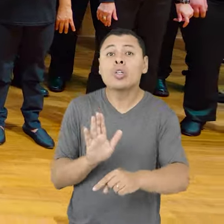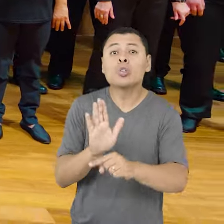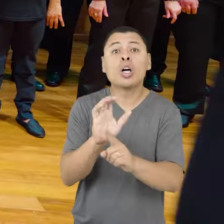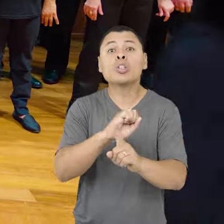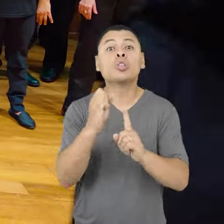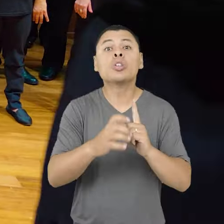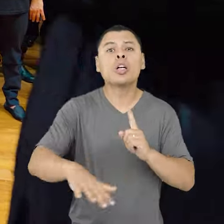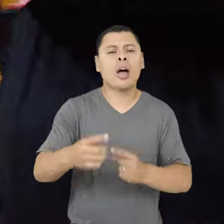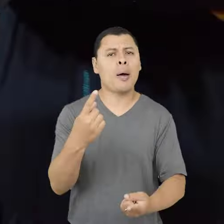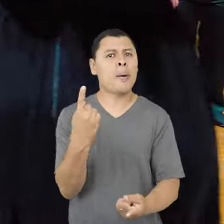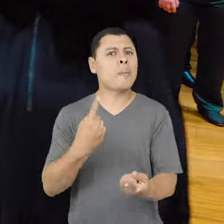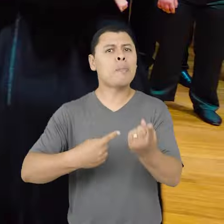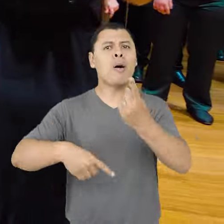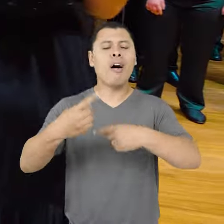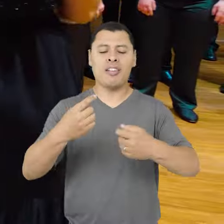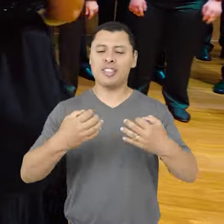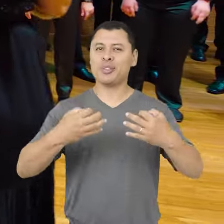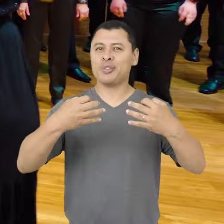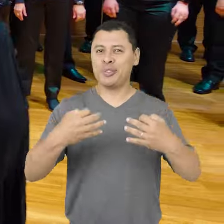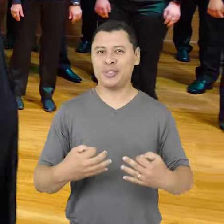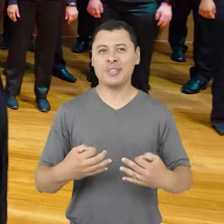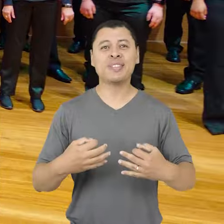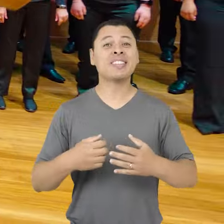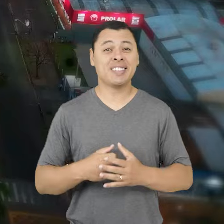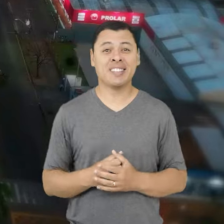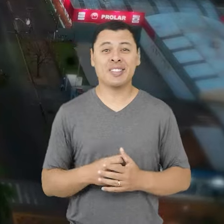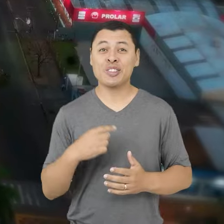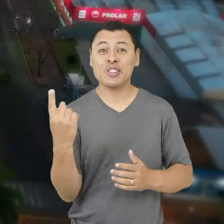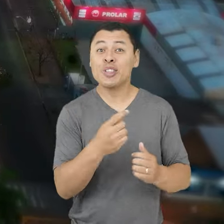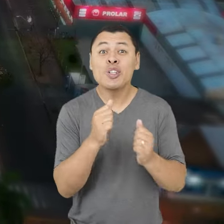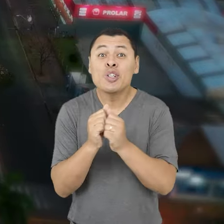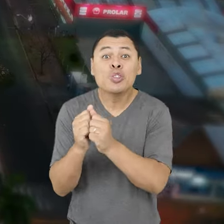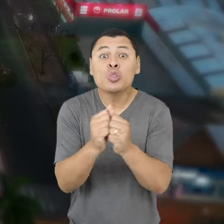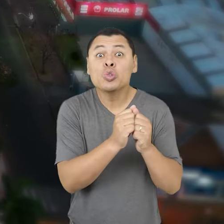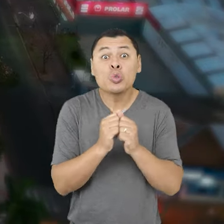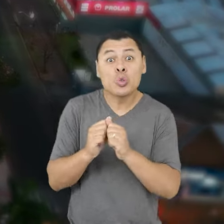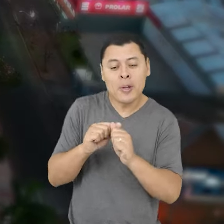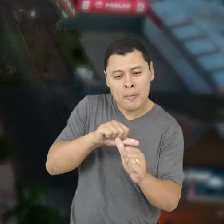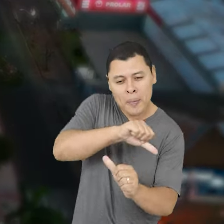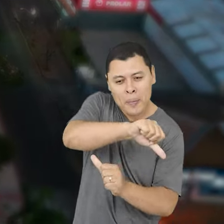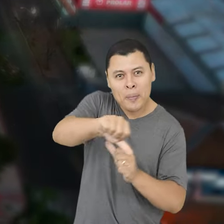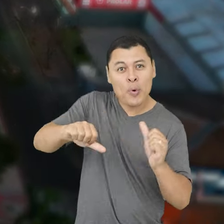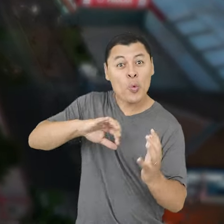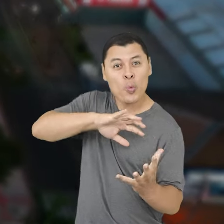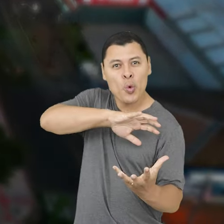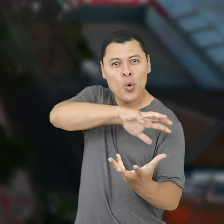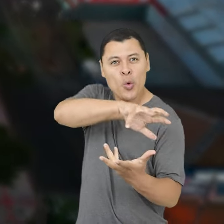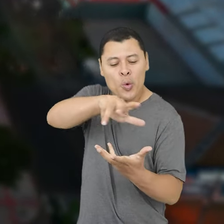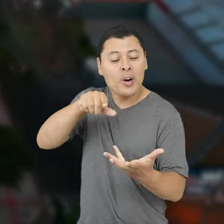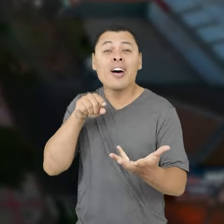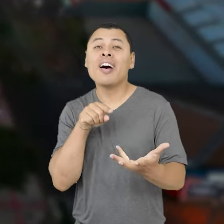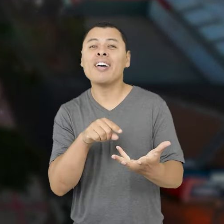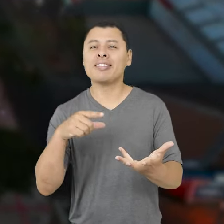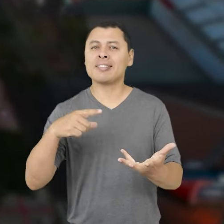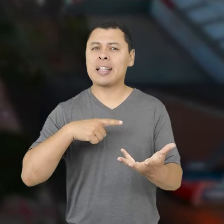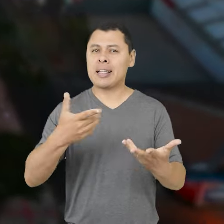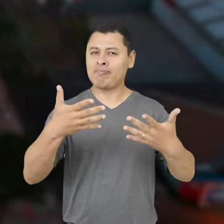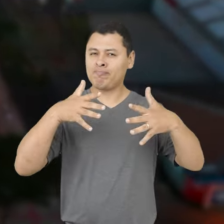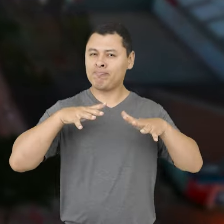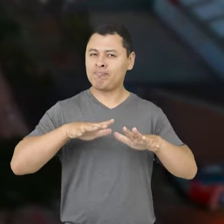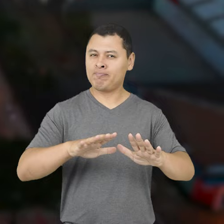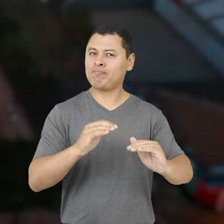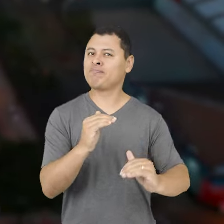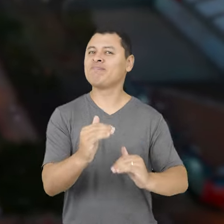para uma sociedade próspera e justa. Juntos, estamos moldando um mundo onde a inclusão